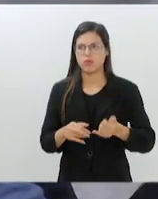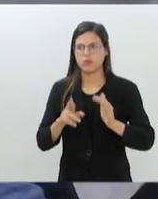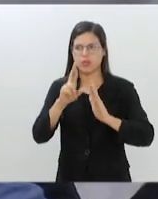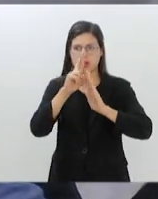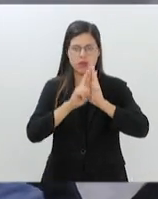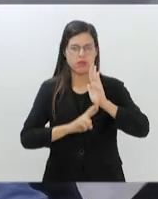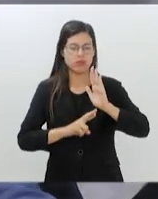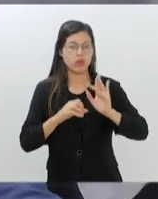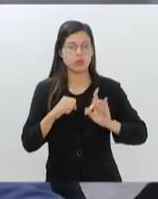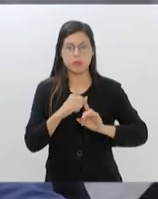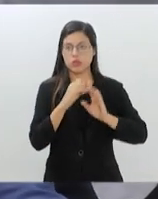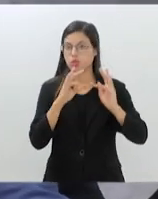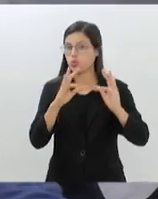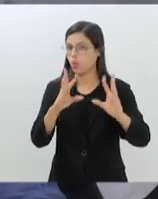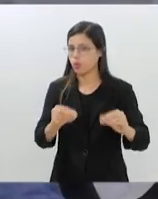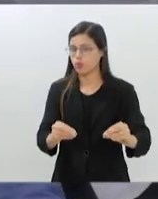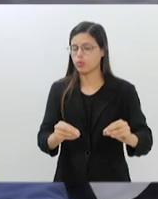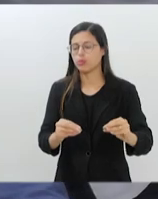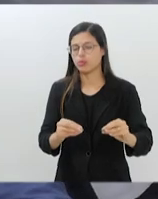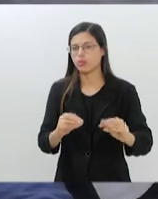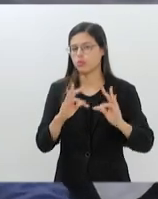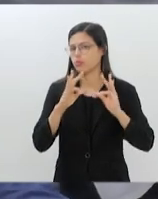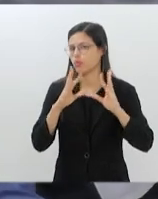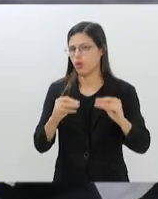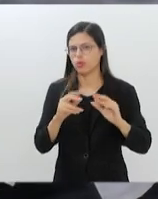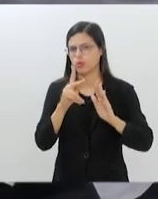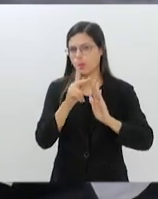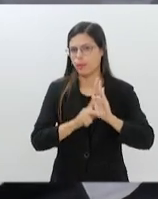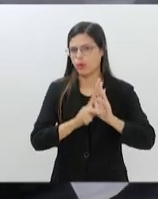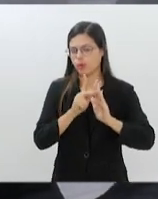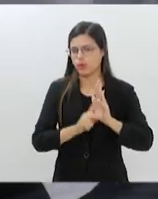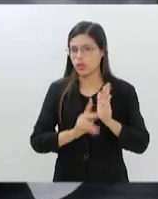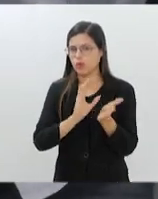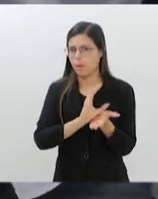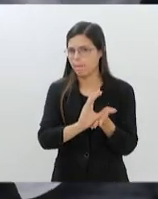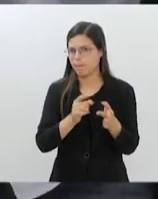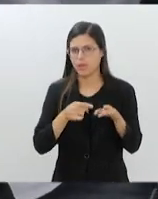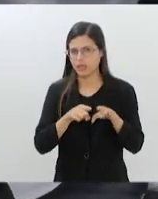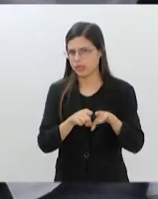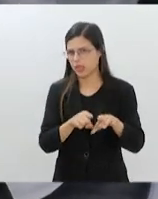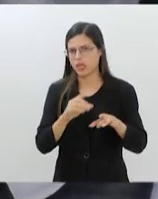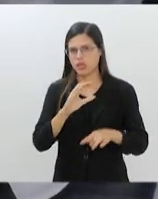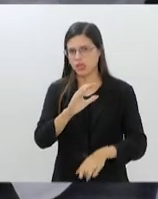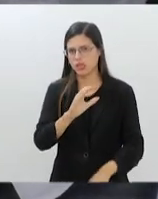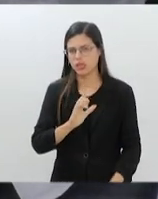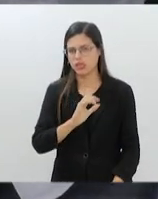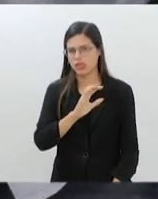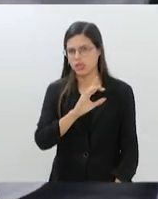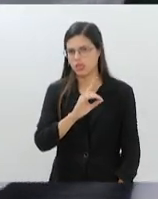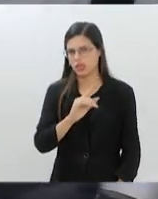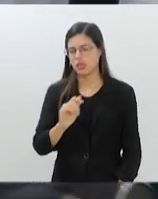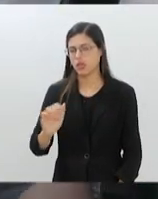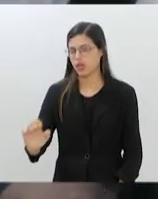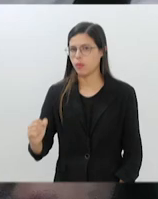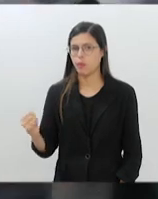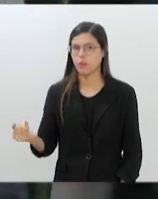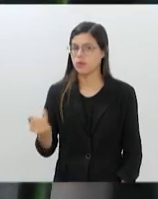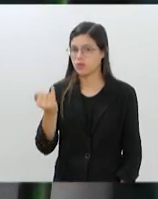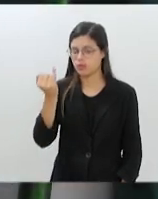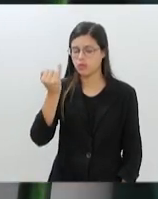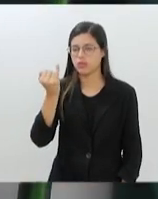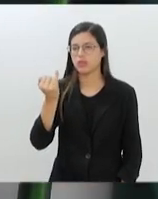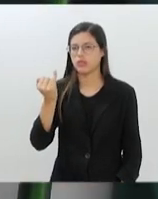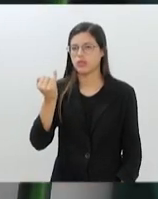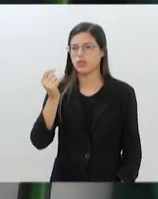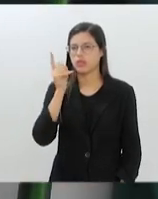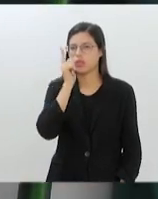de impacto de todos todos os projetos patrocinados pela cidadea de suma importância isso até para poder podermos